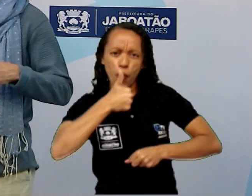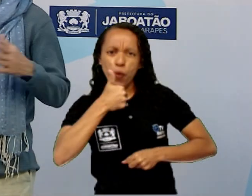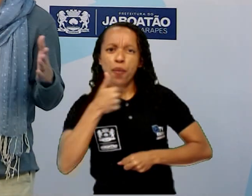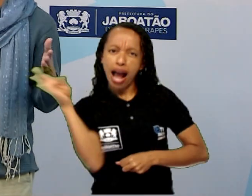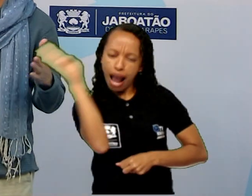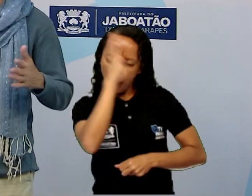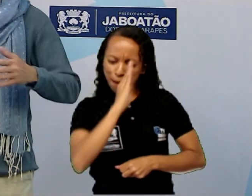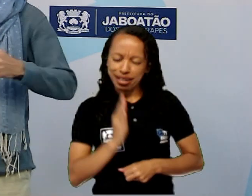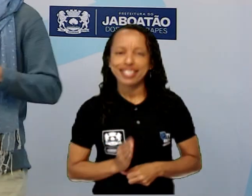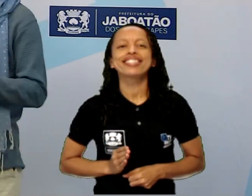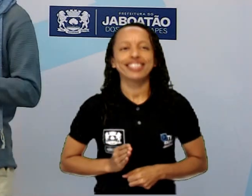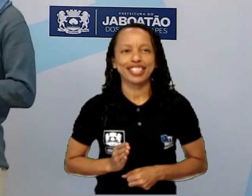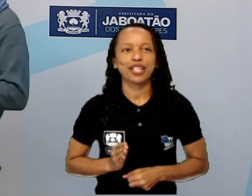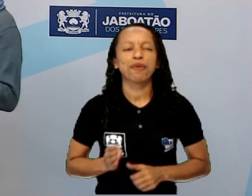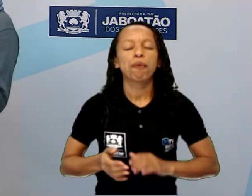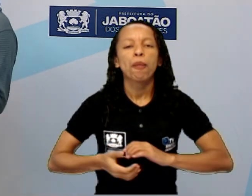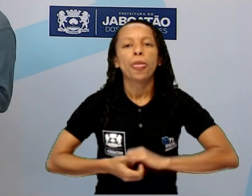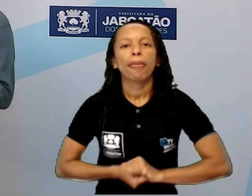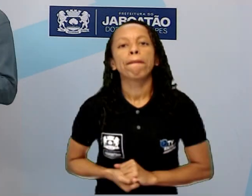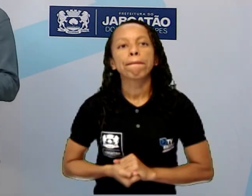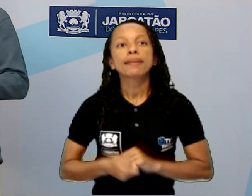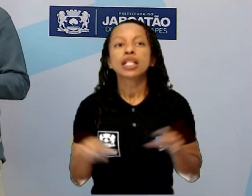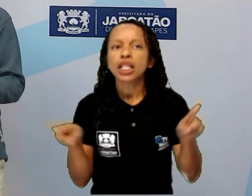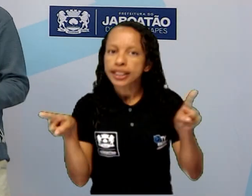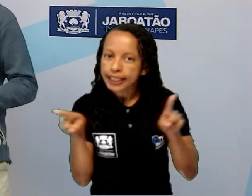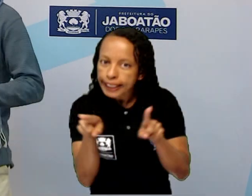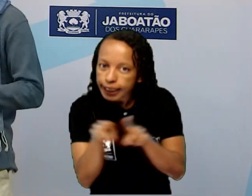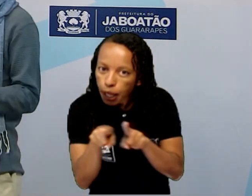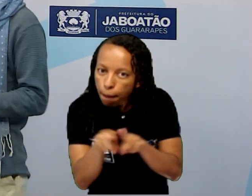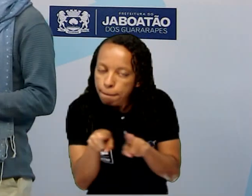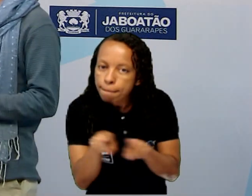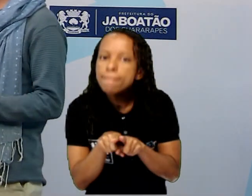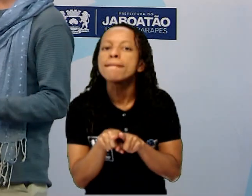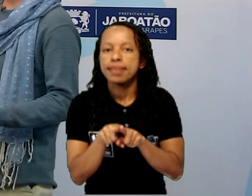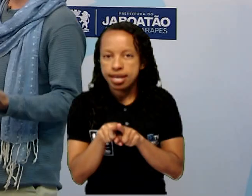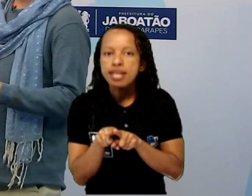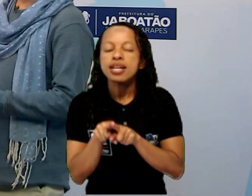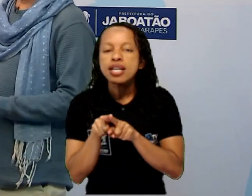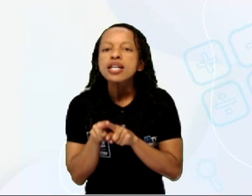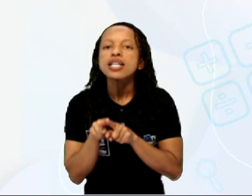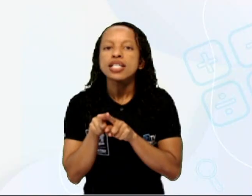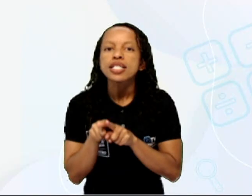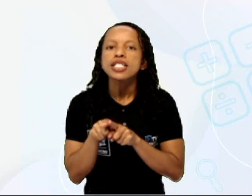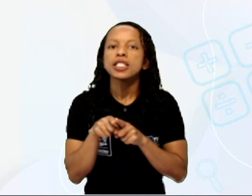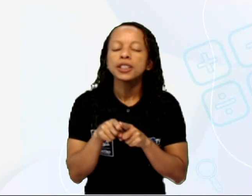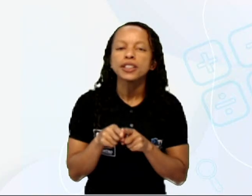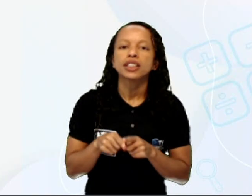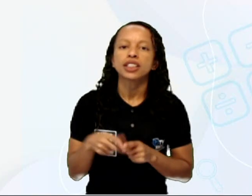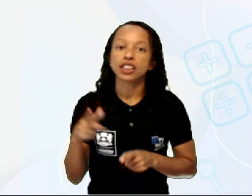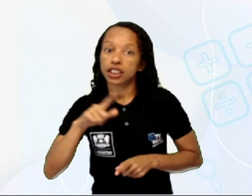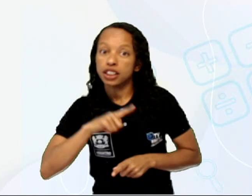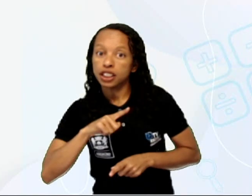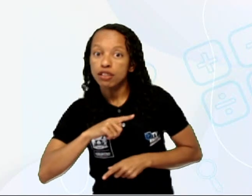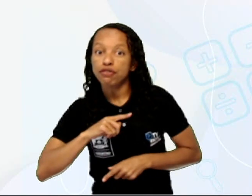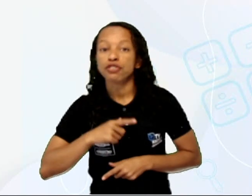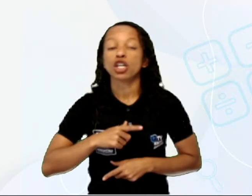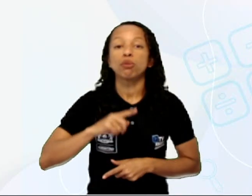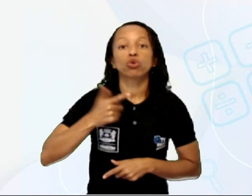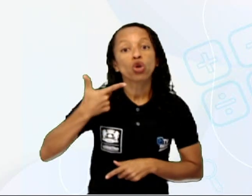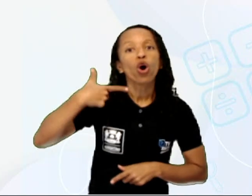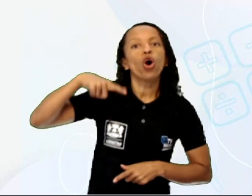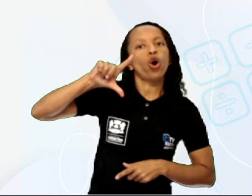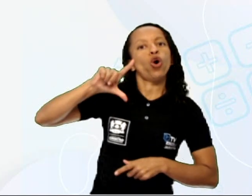raças base, a gente teve outros povos, outras nações que vieram para cá. Espanhóis,